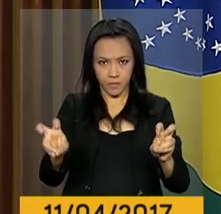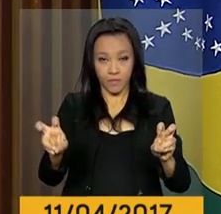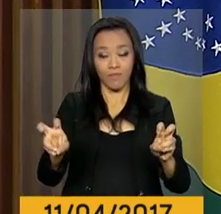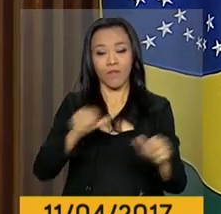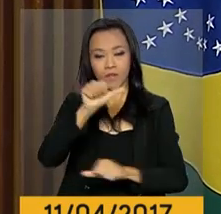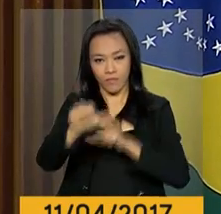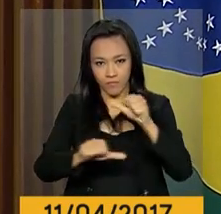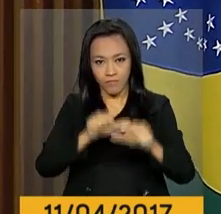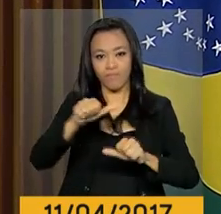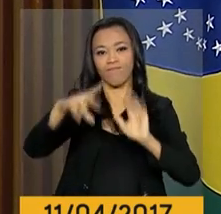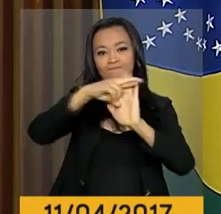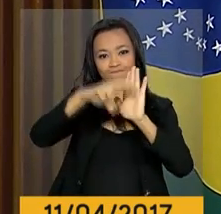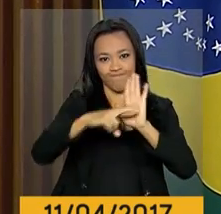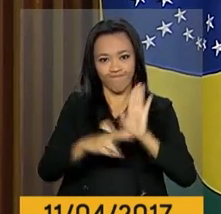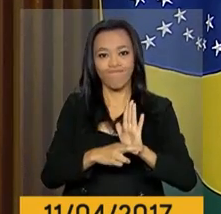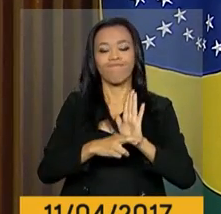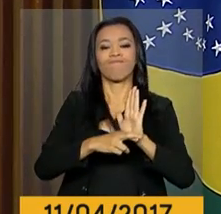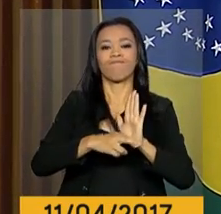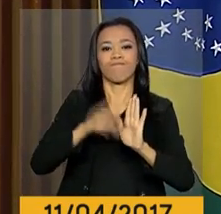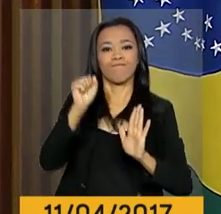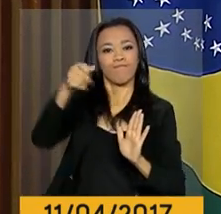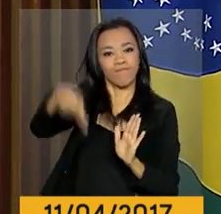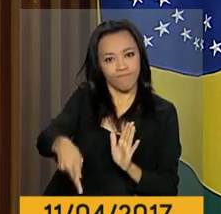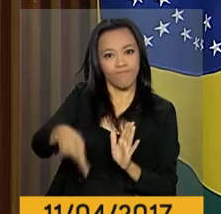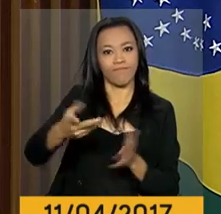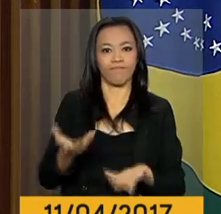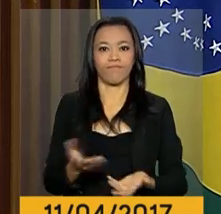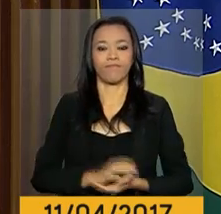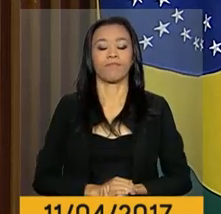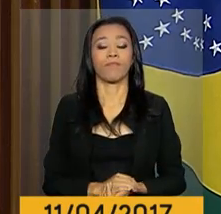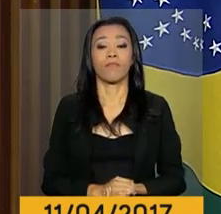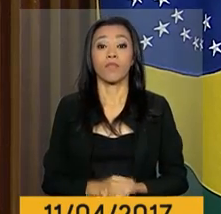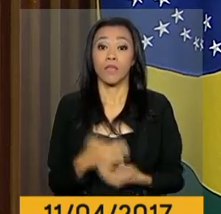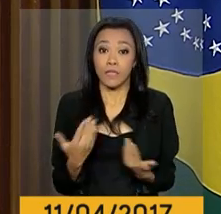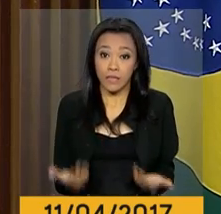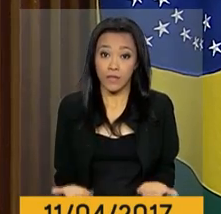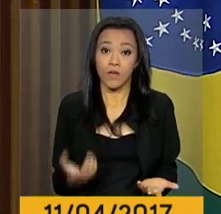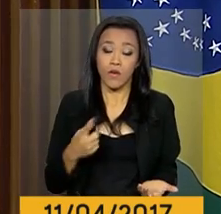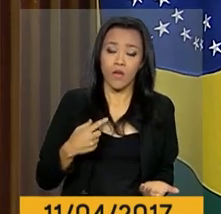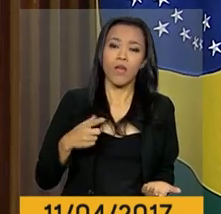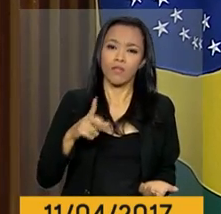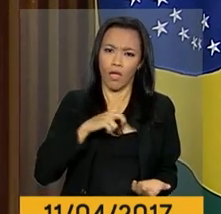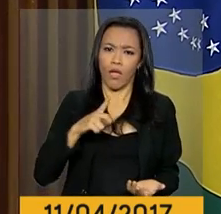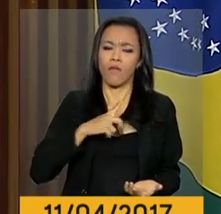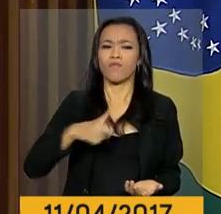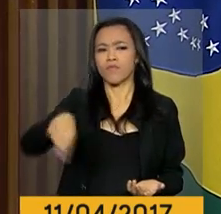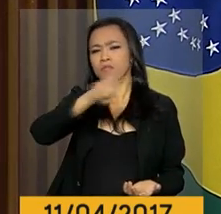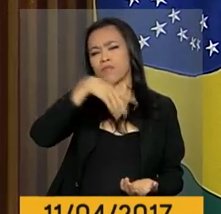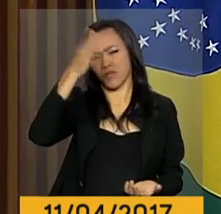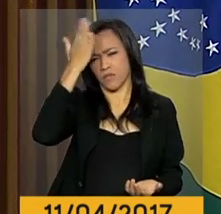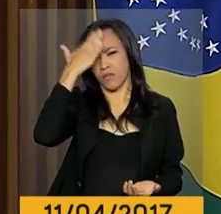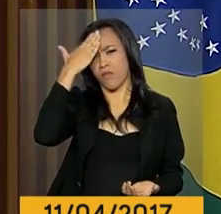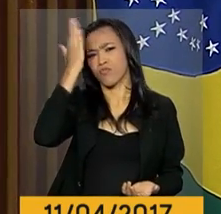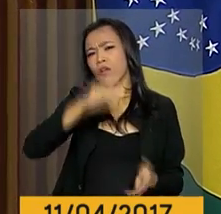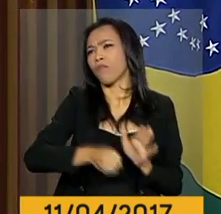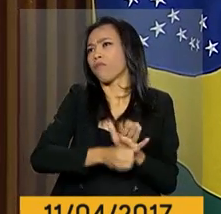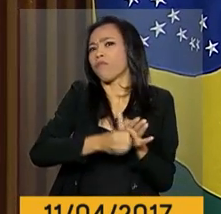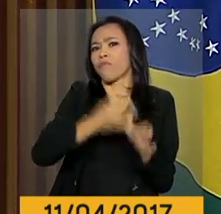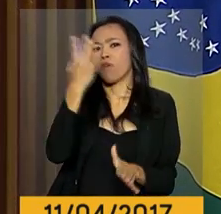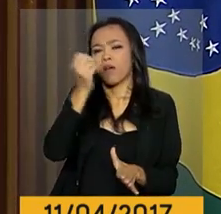reforma da previdência eu tenho como sabem nós fizemos várias reuniões